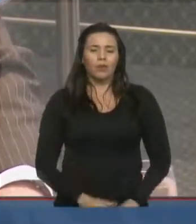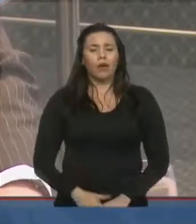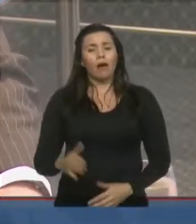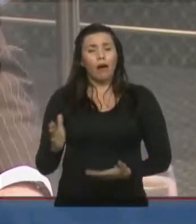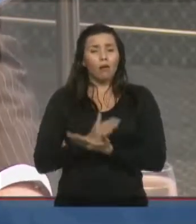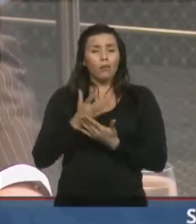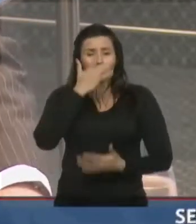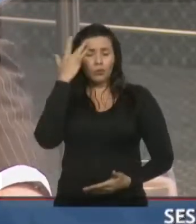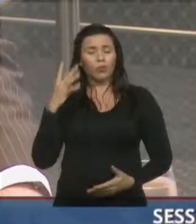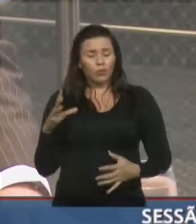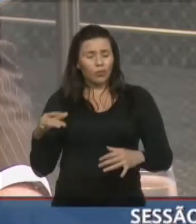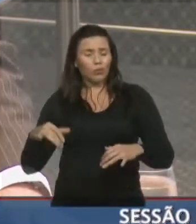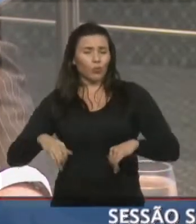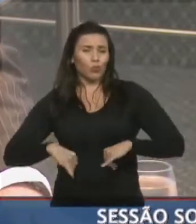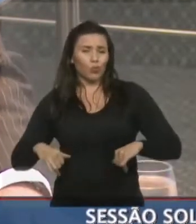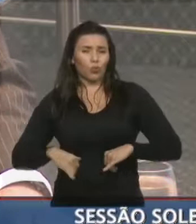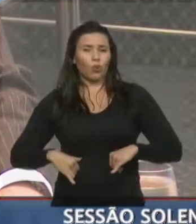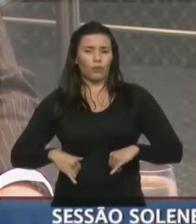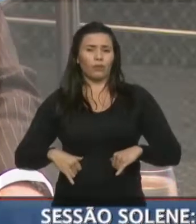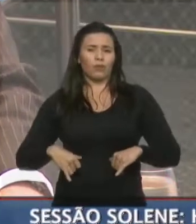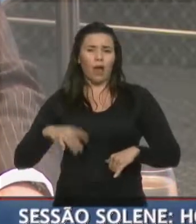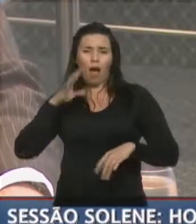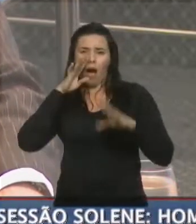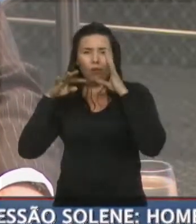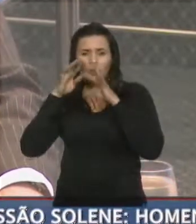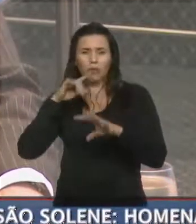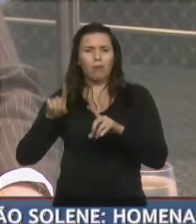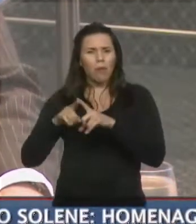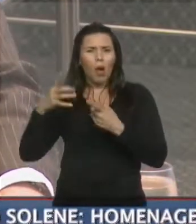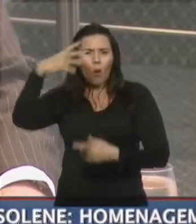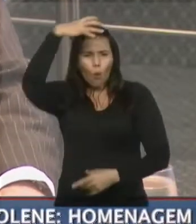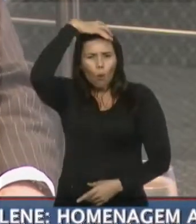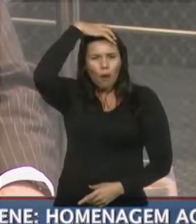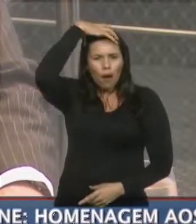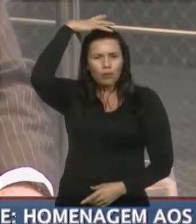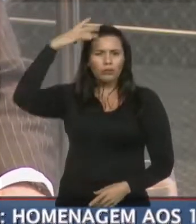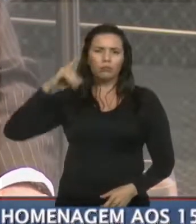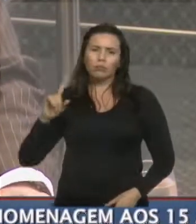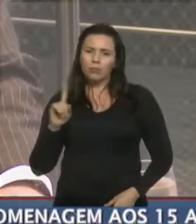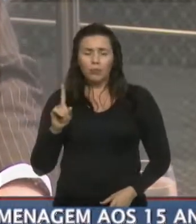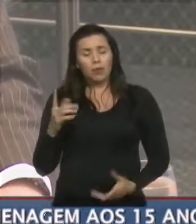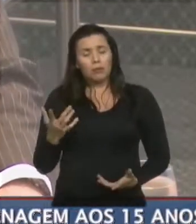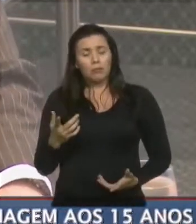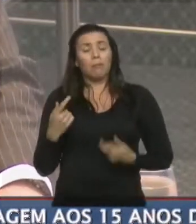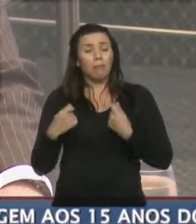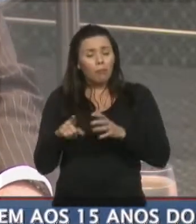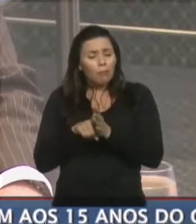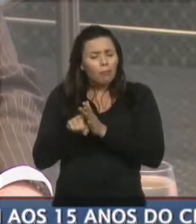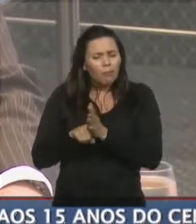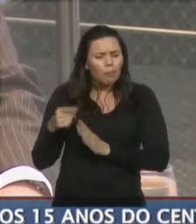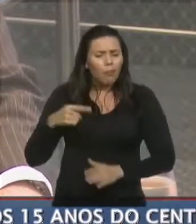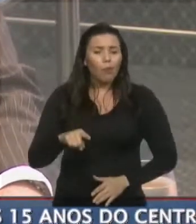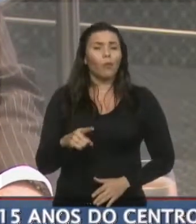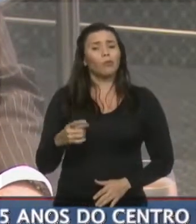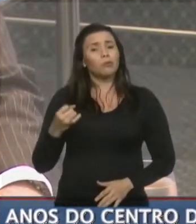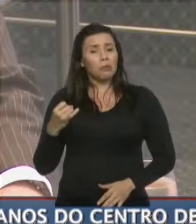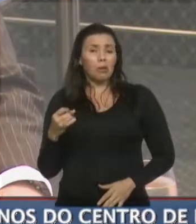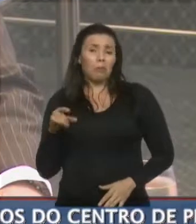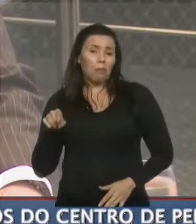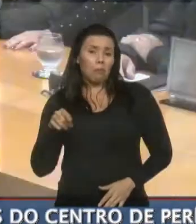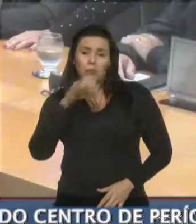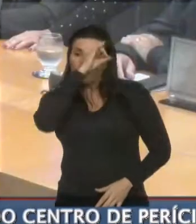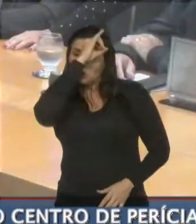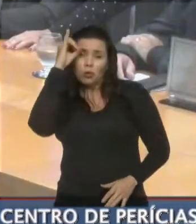E até que seja provado o contrário, ele é inocente. E aí está a grande essência do trabalho das senhoras e